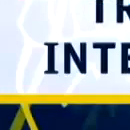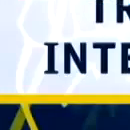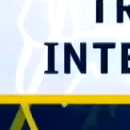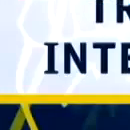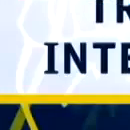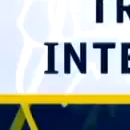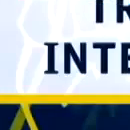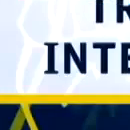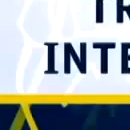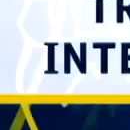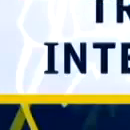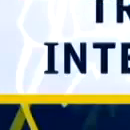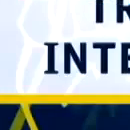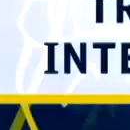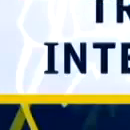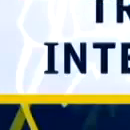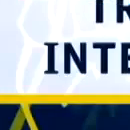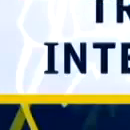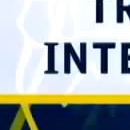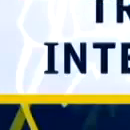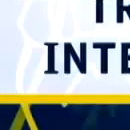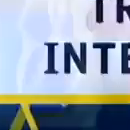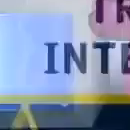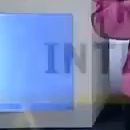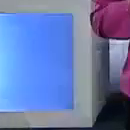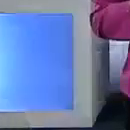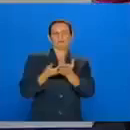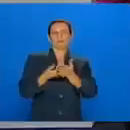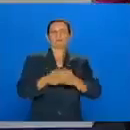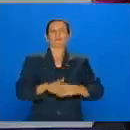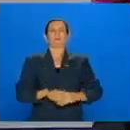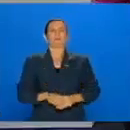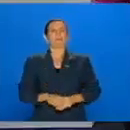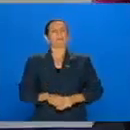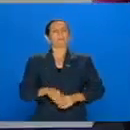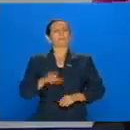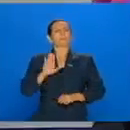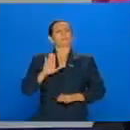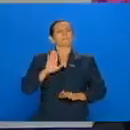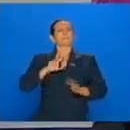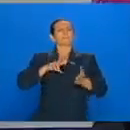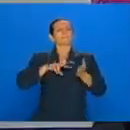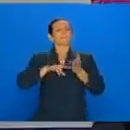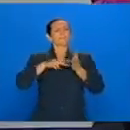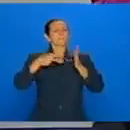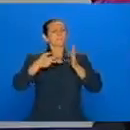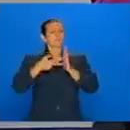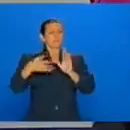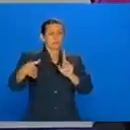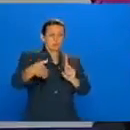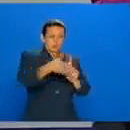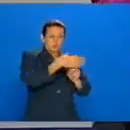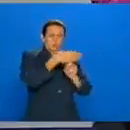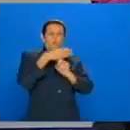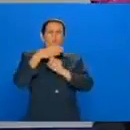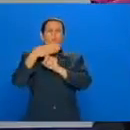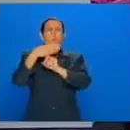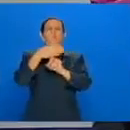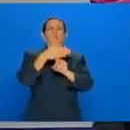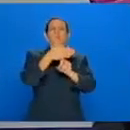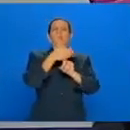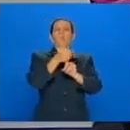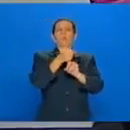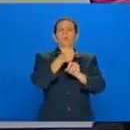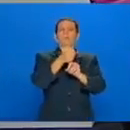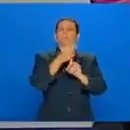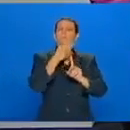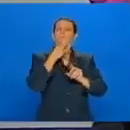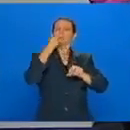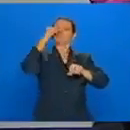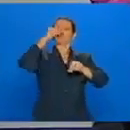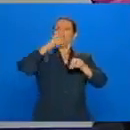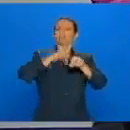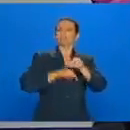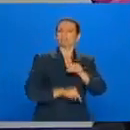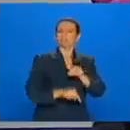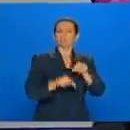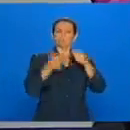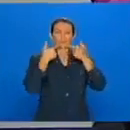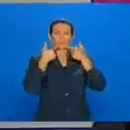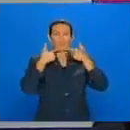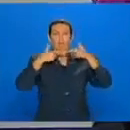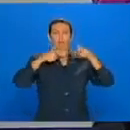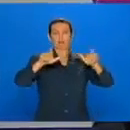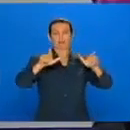tradução e interpretação. Ou seja, o domínio da estrutura de uma determinada língua que se pretende